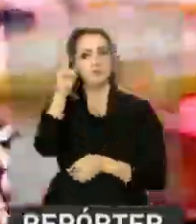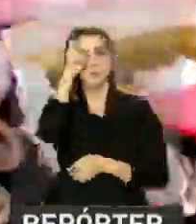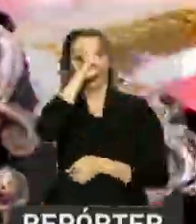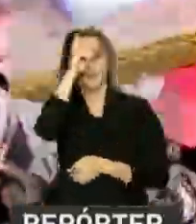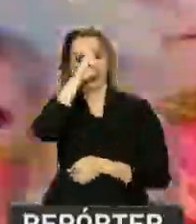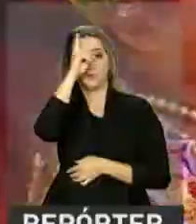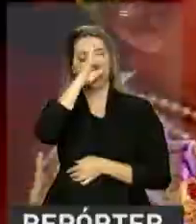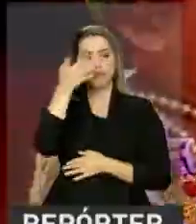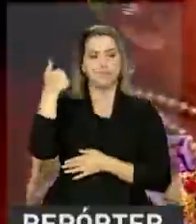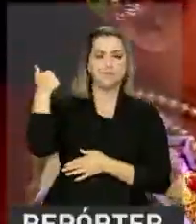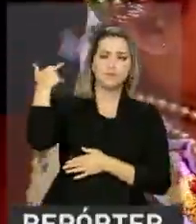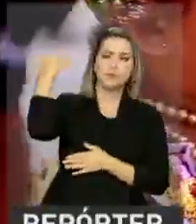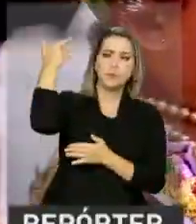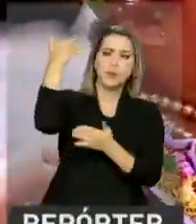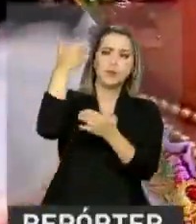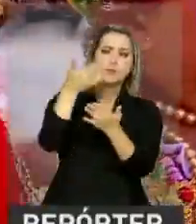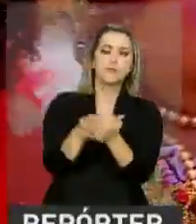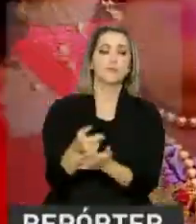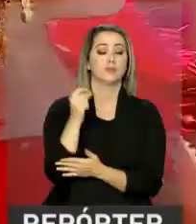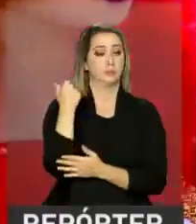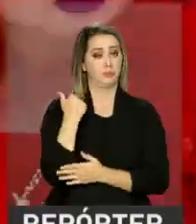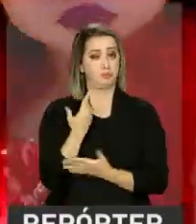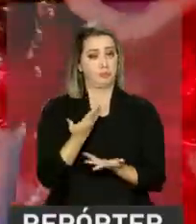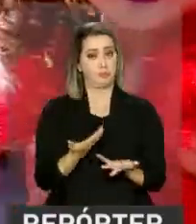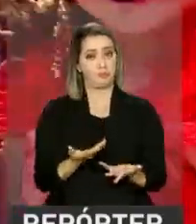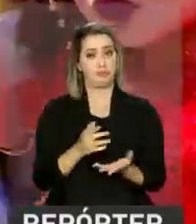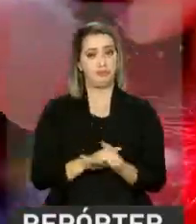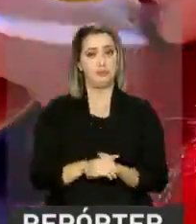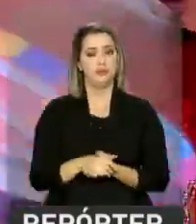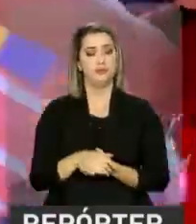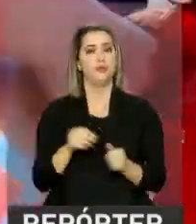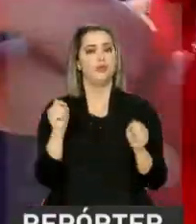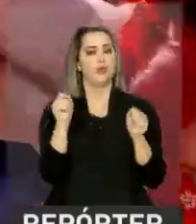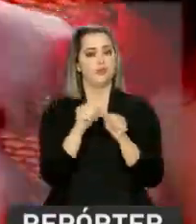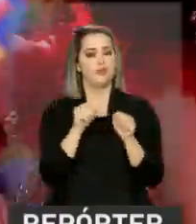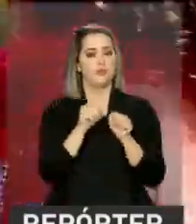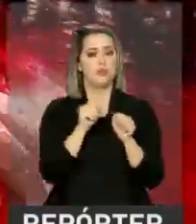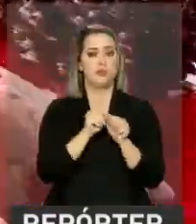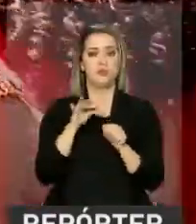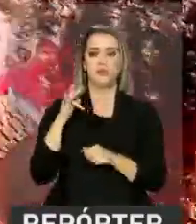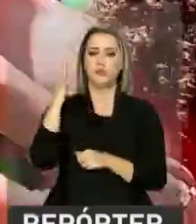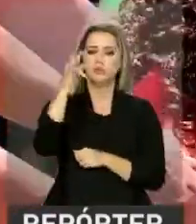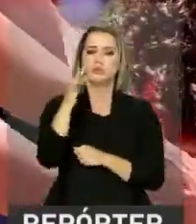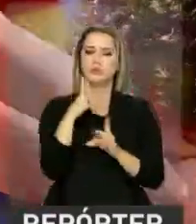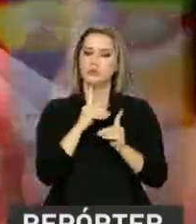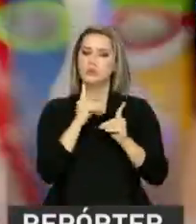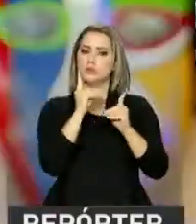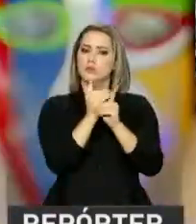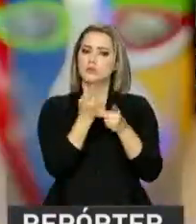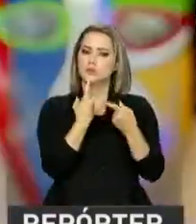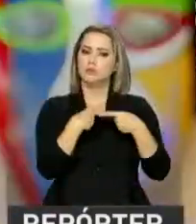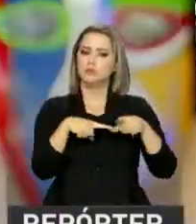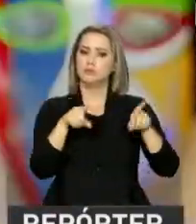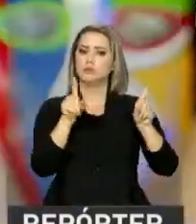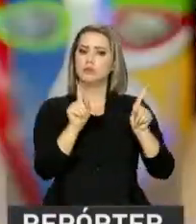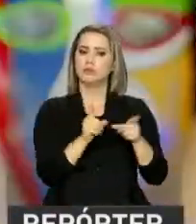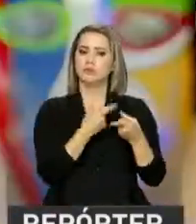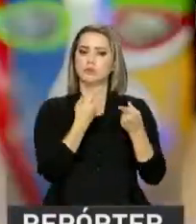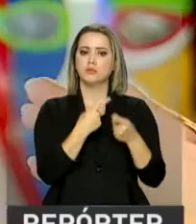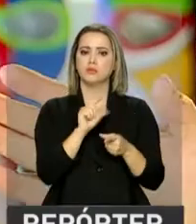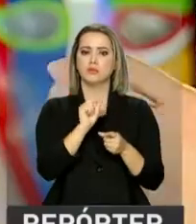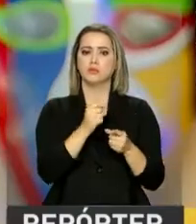lembrar dos tempos atrás. Faz o futuro em bom plano,